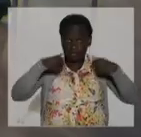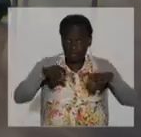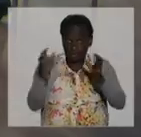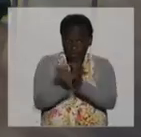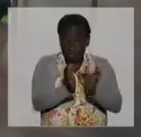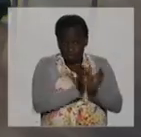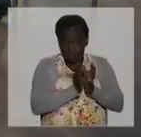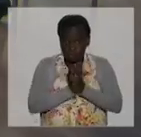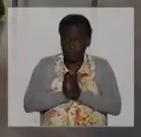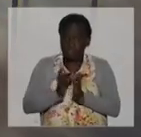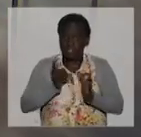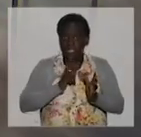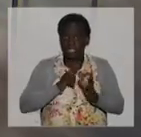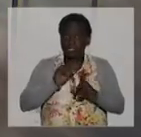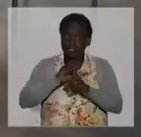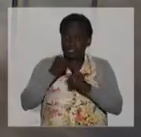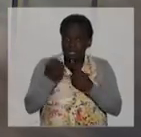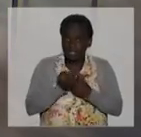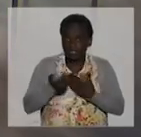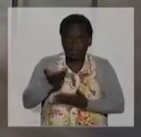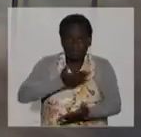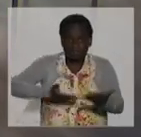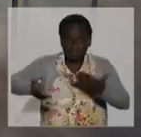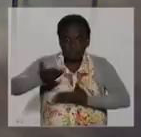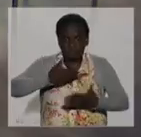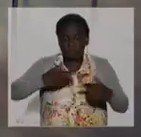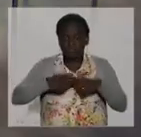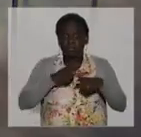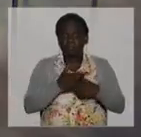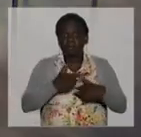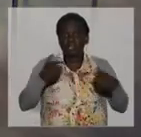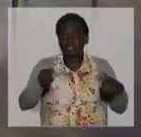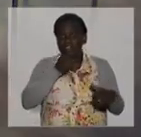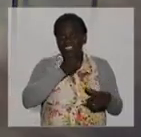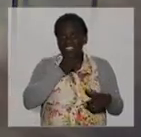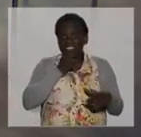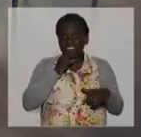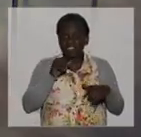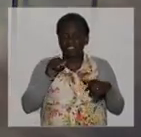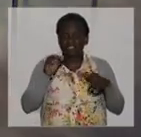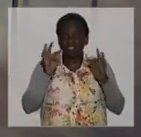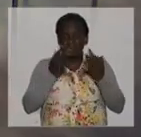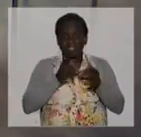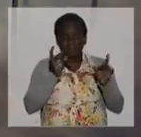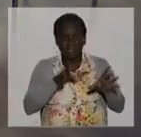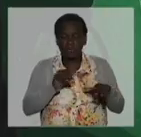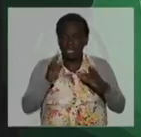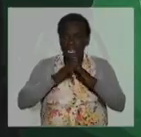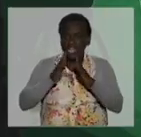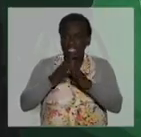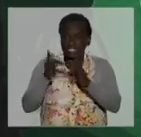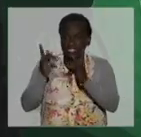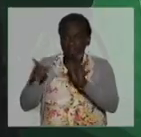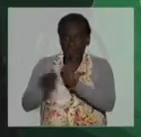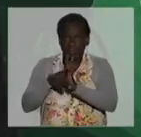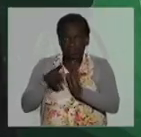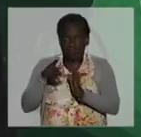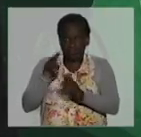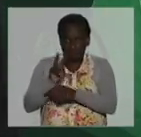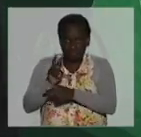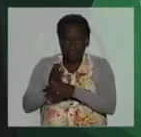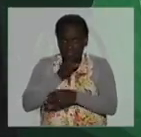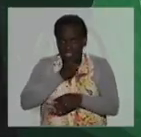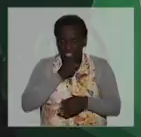grupos, você tem a parte de sociabilização, porque a maioria dos idosos eles são abandonados ou estão em casa de repouso ou são abandonados pelos